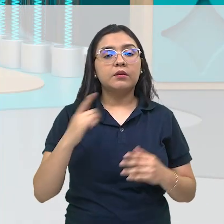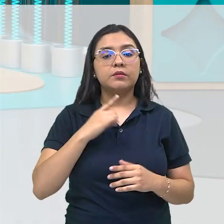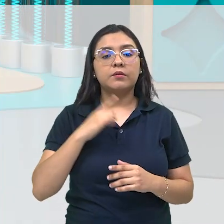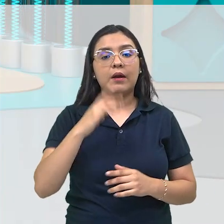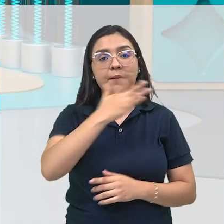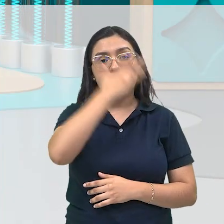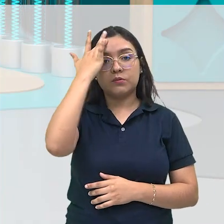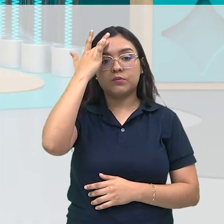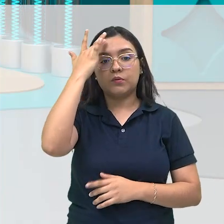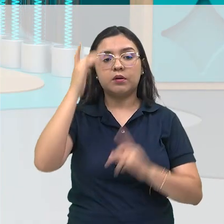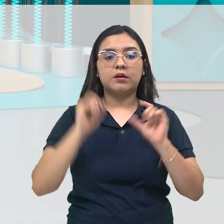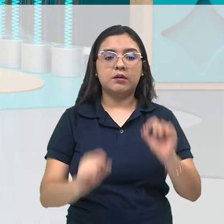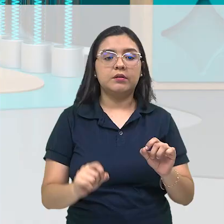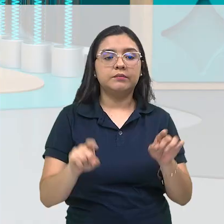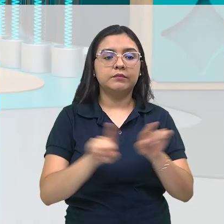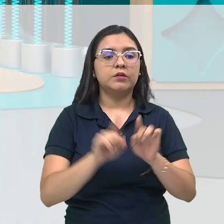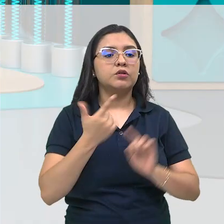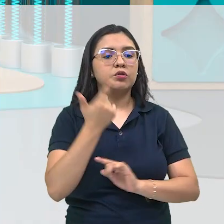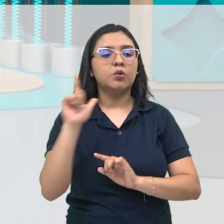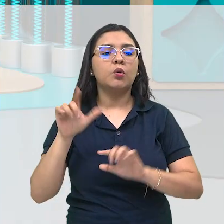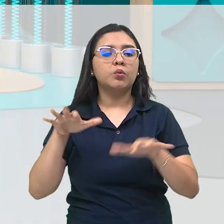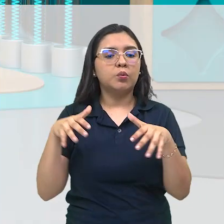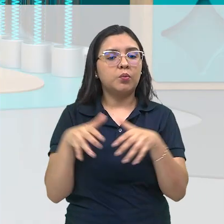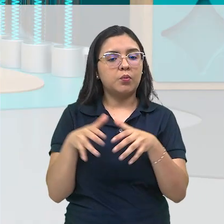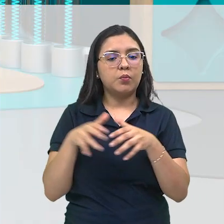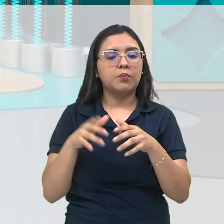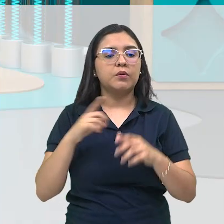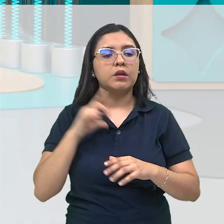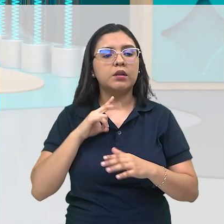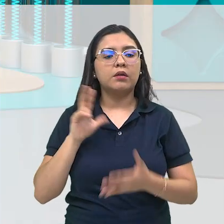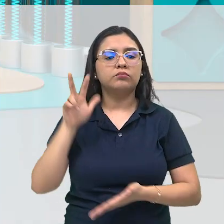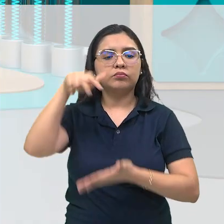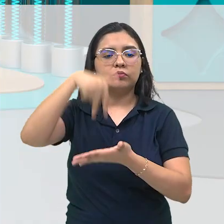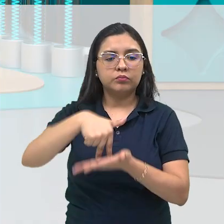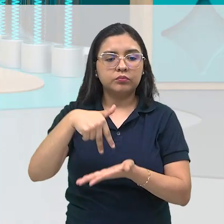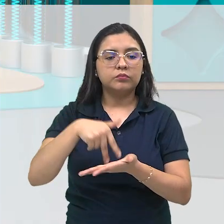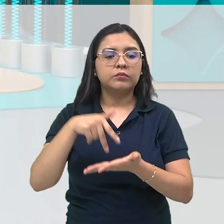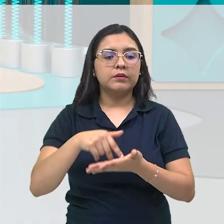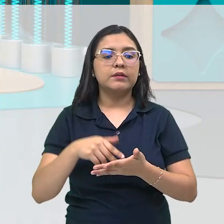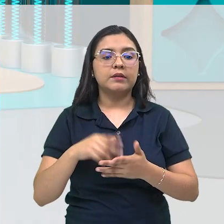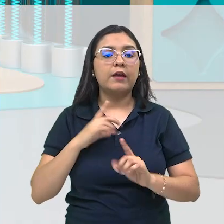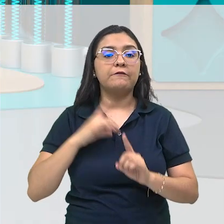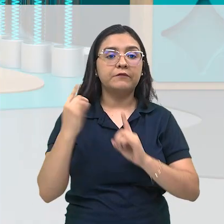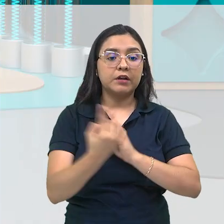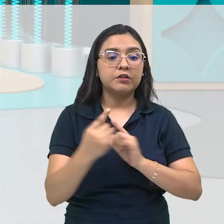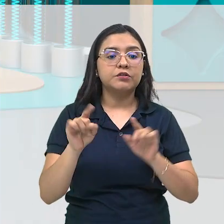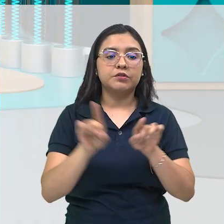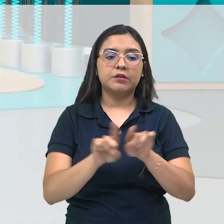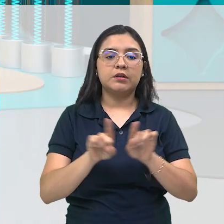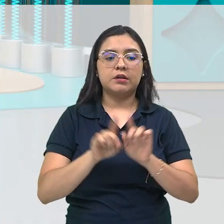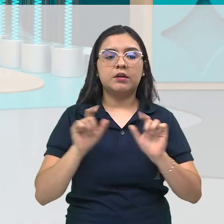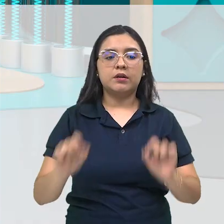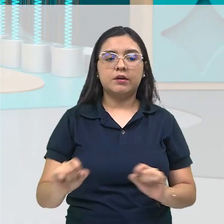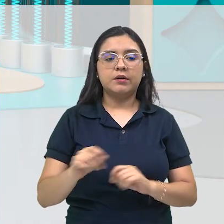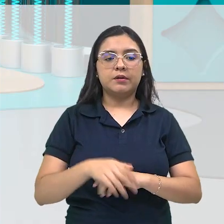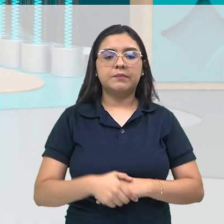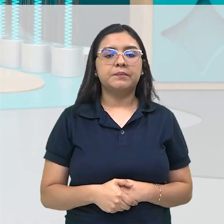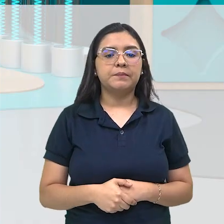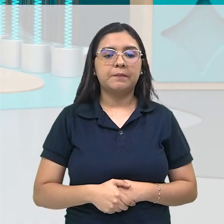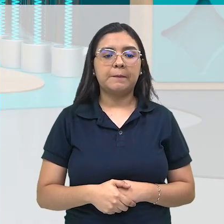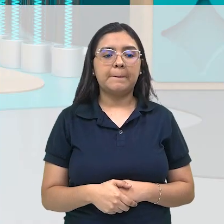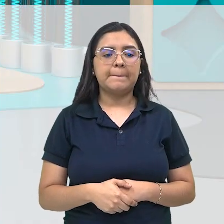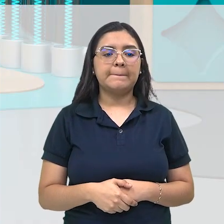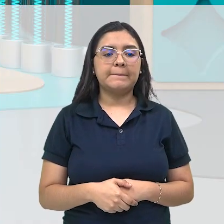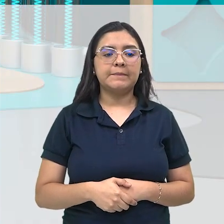o rebatedor, que é do outro time, ele está posicionado na frente desse daqui, tá? E